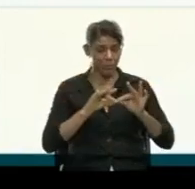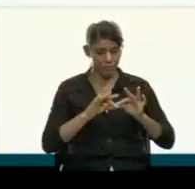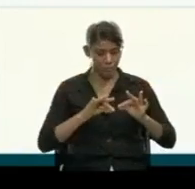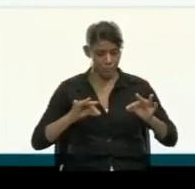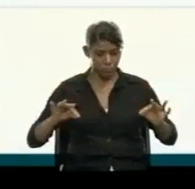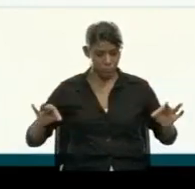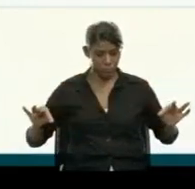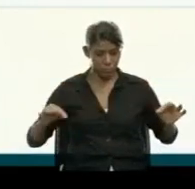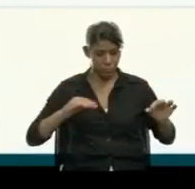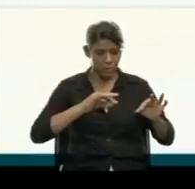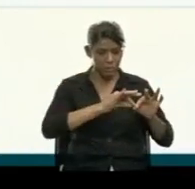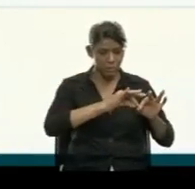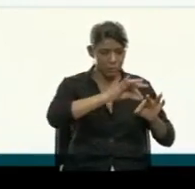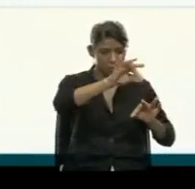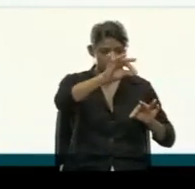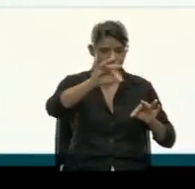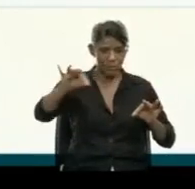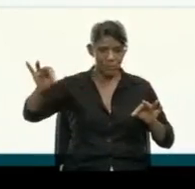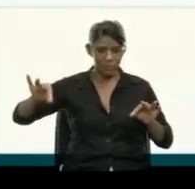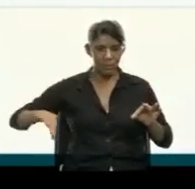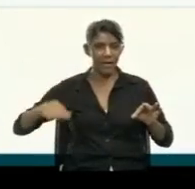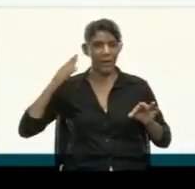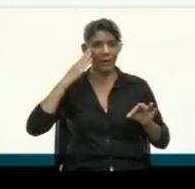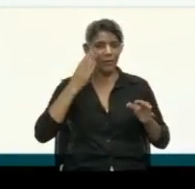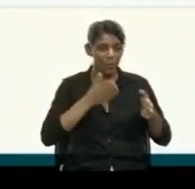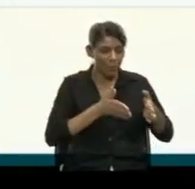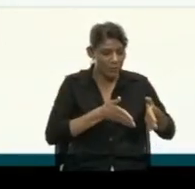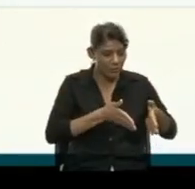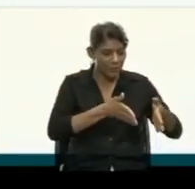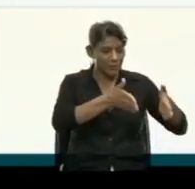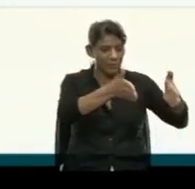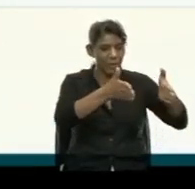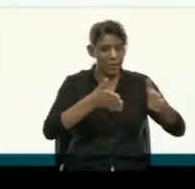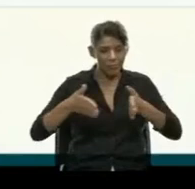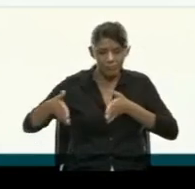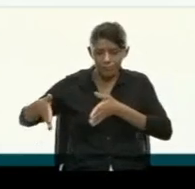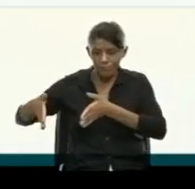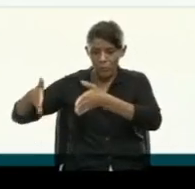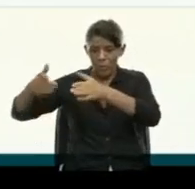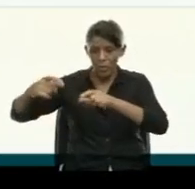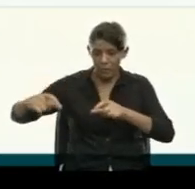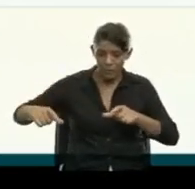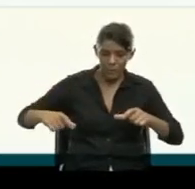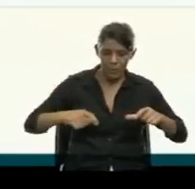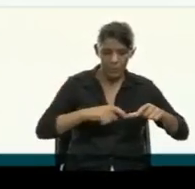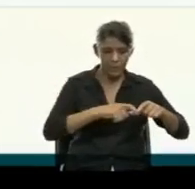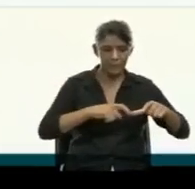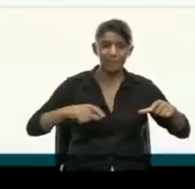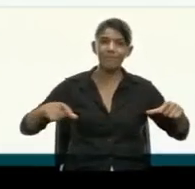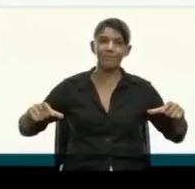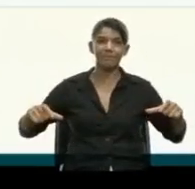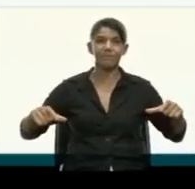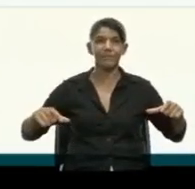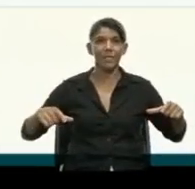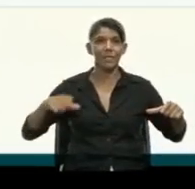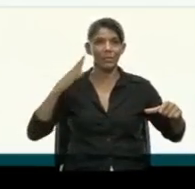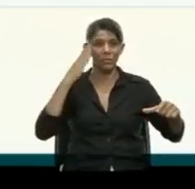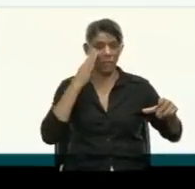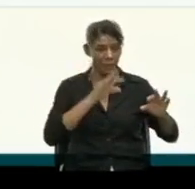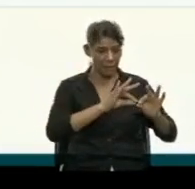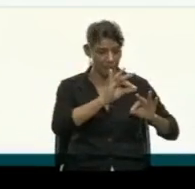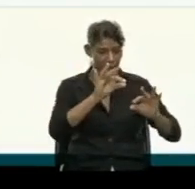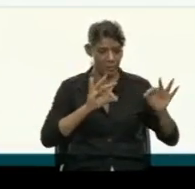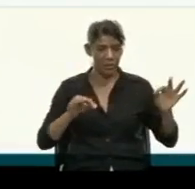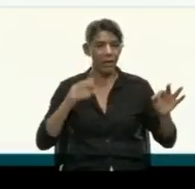isso do que eu simplesmente sair abrindo uma vala enorme aqui. O que eu vou fazer com aquele monte de terra? Então, loquei a minha obra, eu